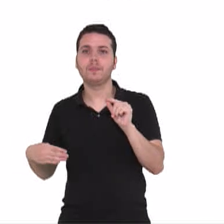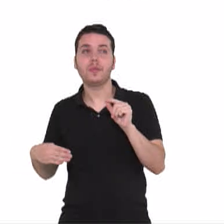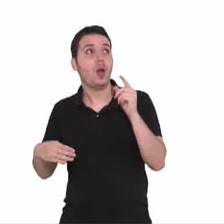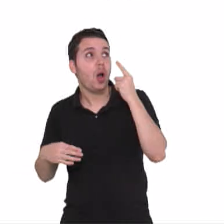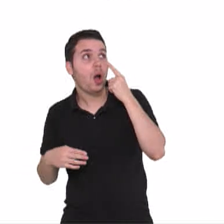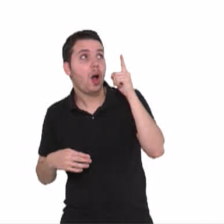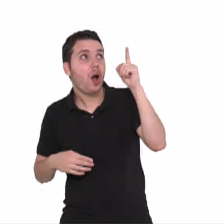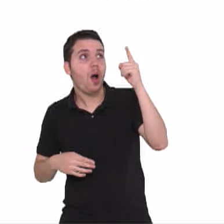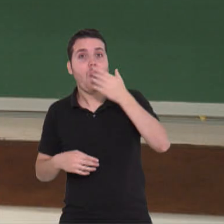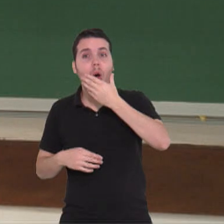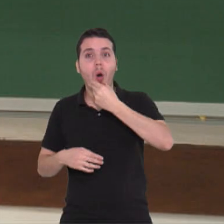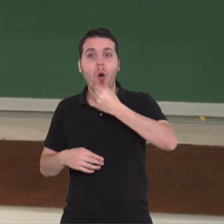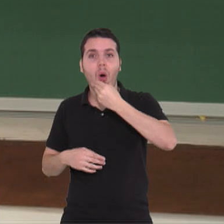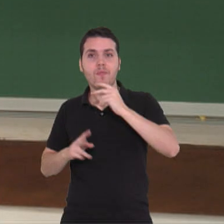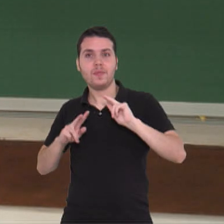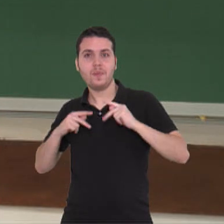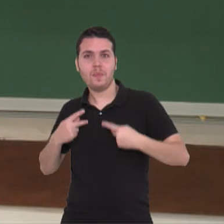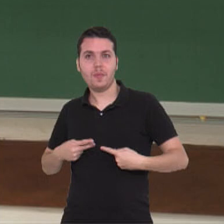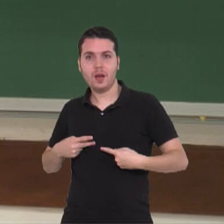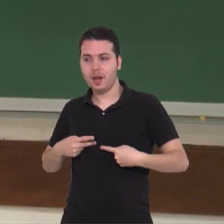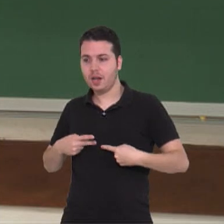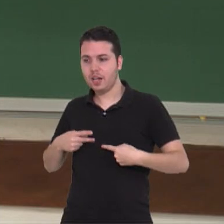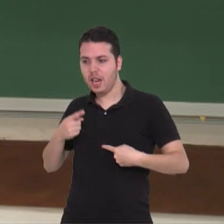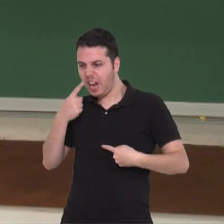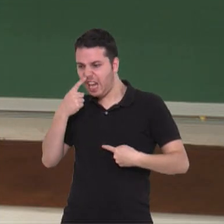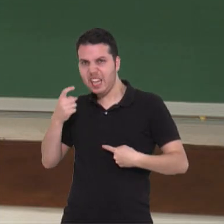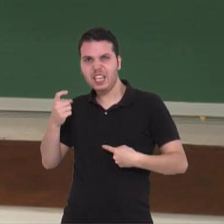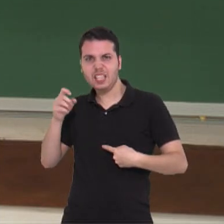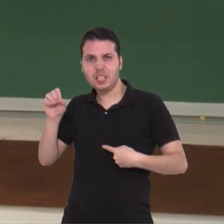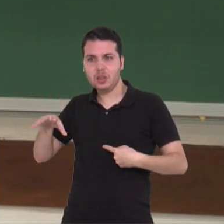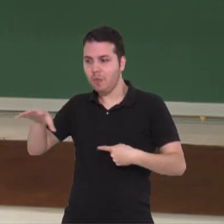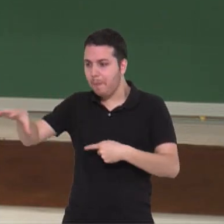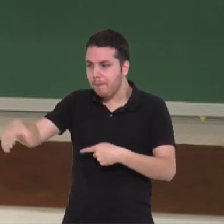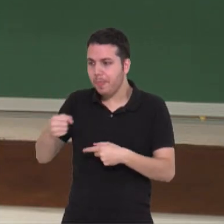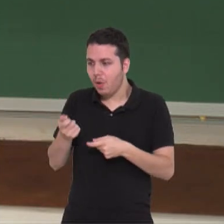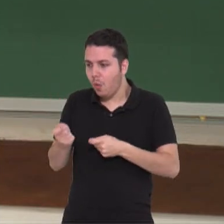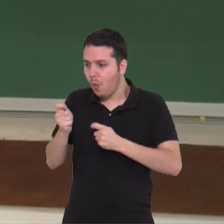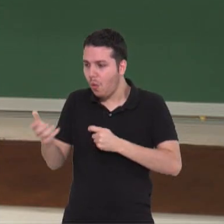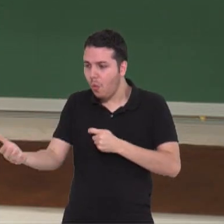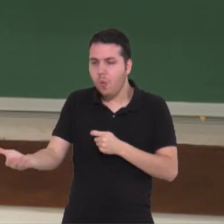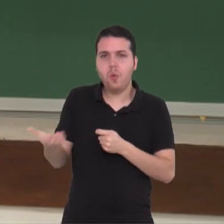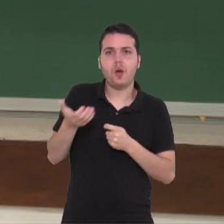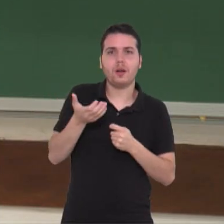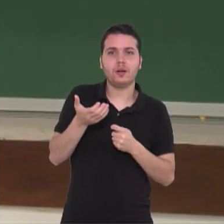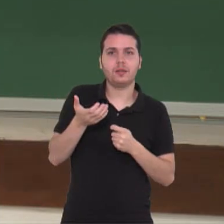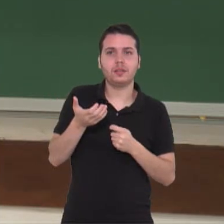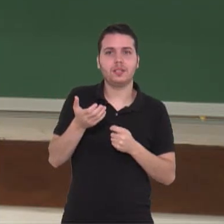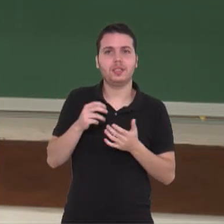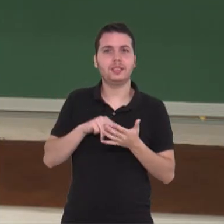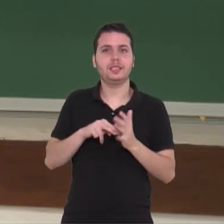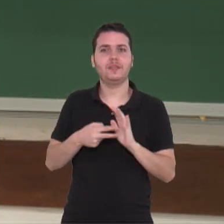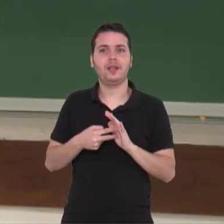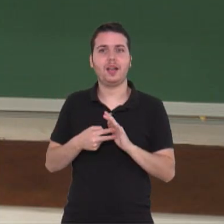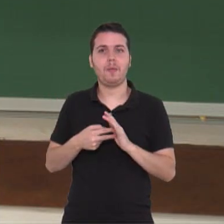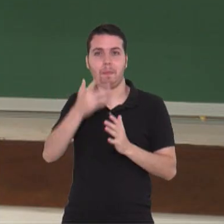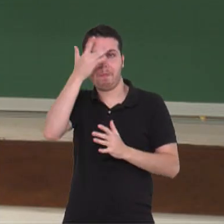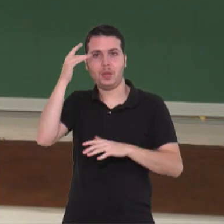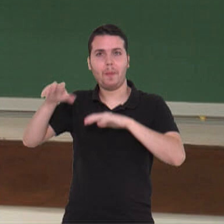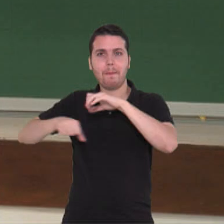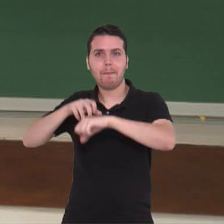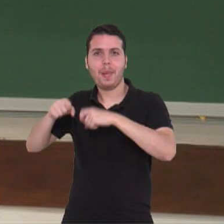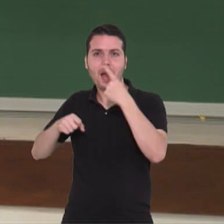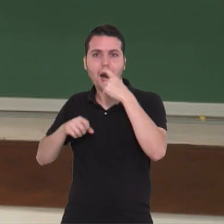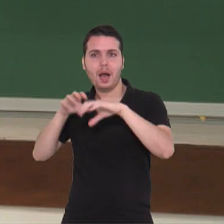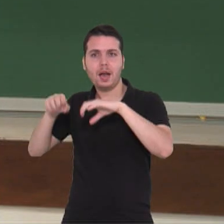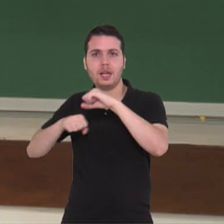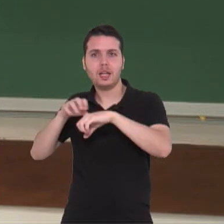lixeiro chegou, porque ele é um ser humano. Então, não necessariamente foi ele que jogou, mas o lixeiro chegou. Então, ele chega